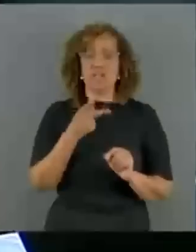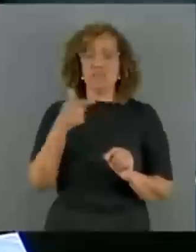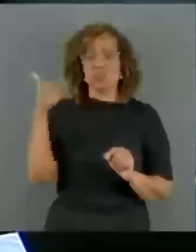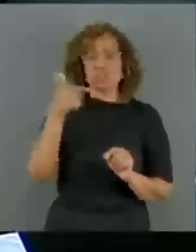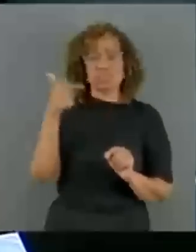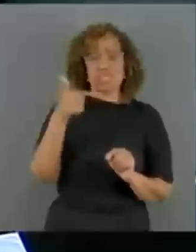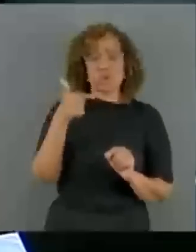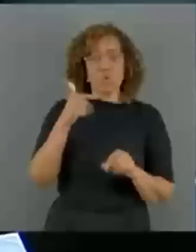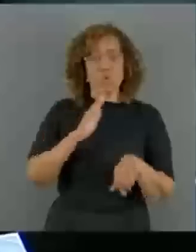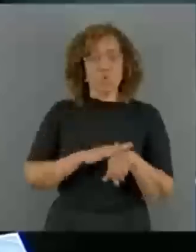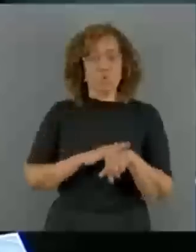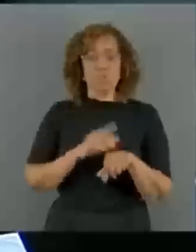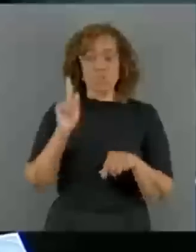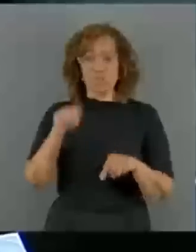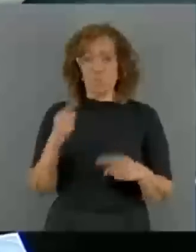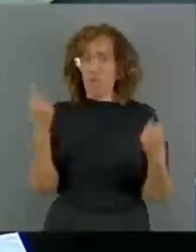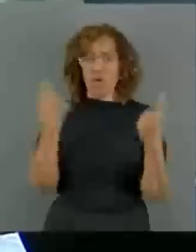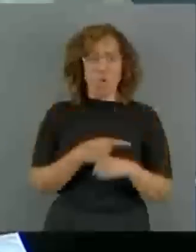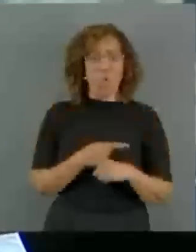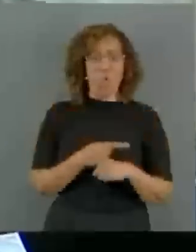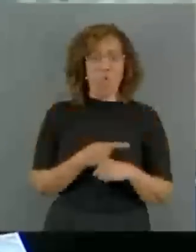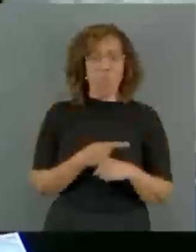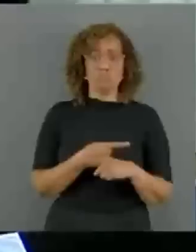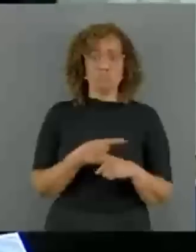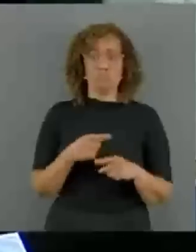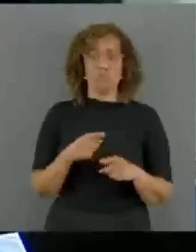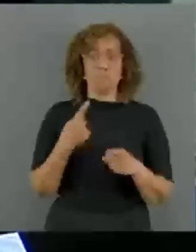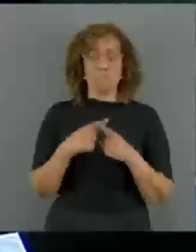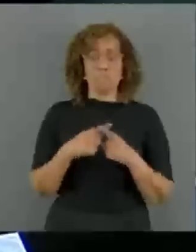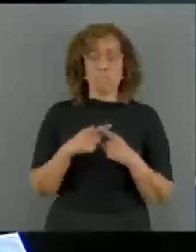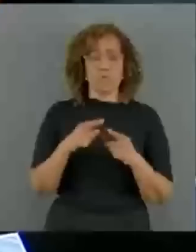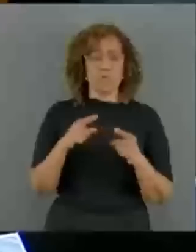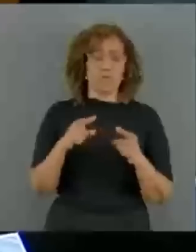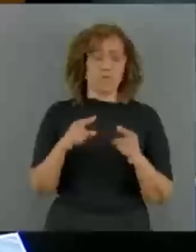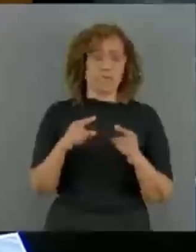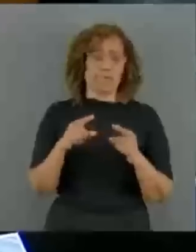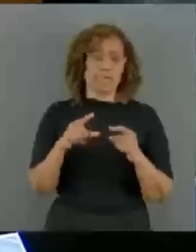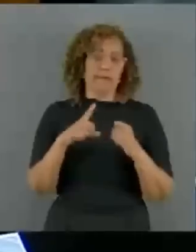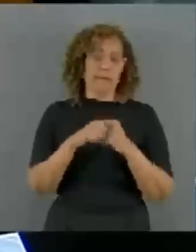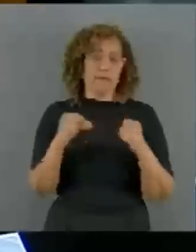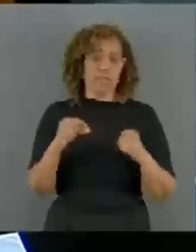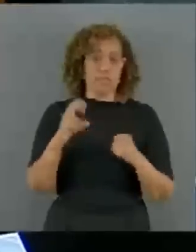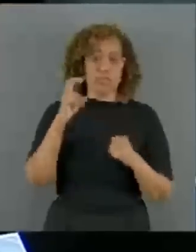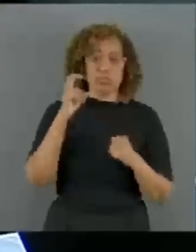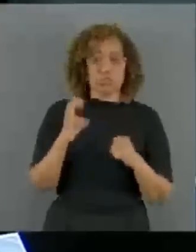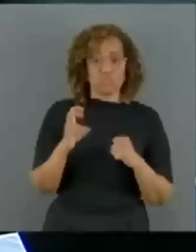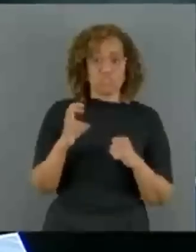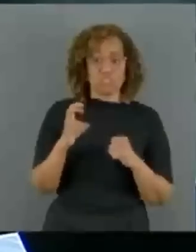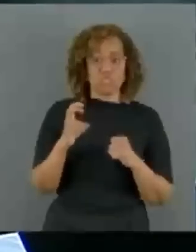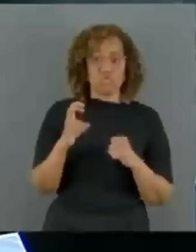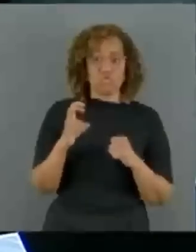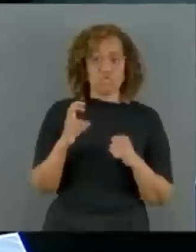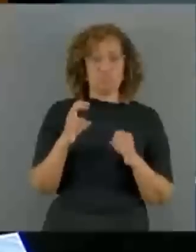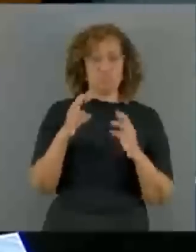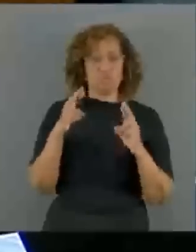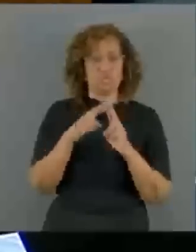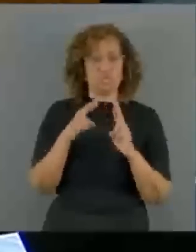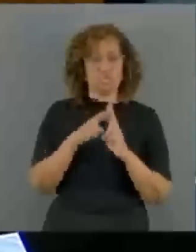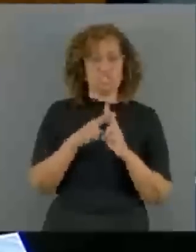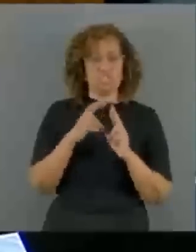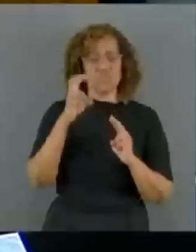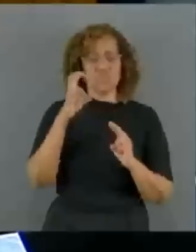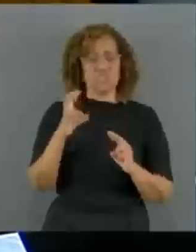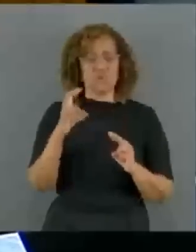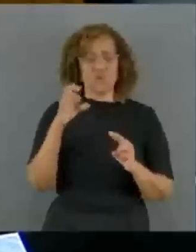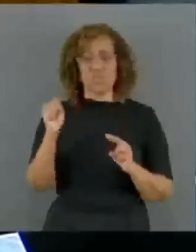Isso vai contra, e eu vou pontuar aqui, o artigo 5º, inciso 58, ninguém será considerado culpado até o trânsito em